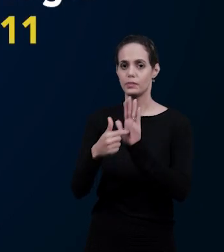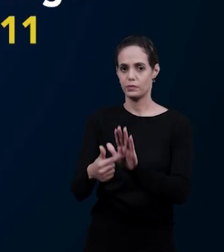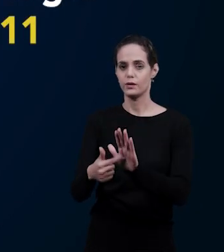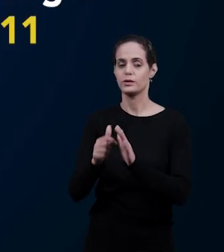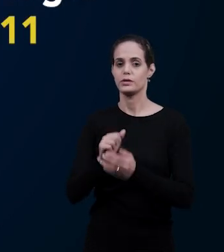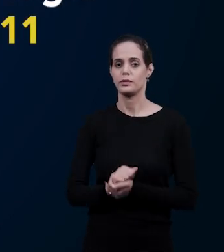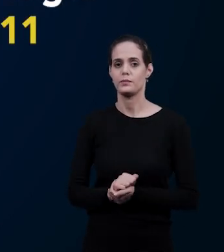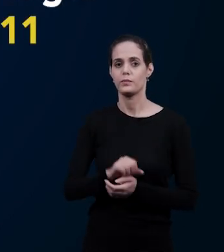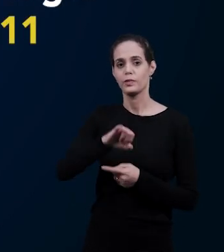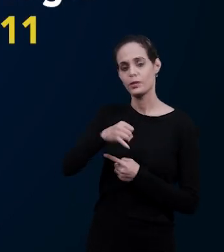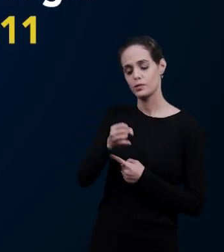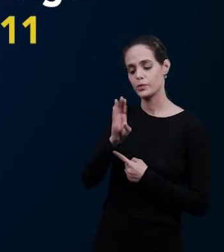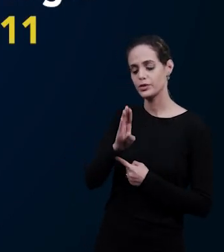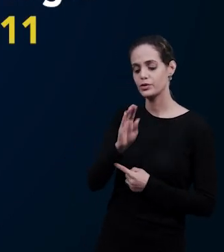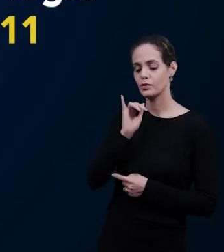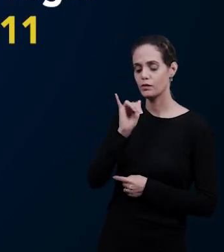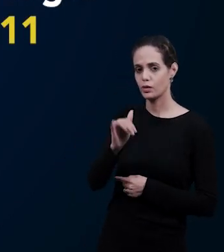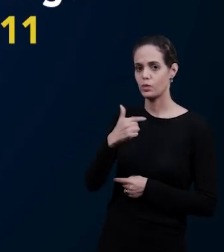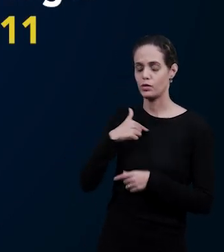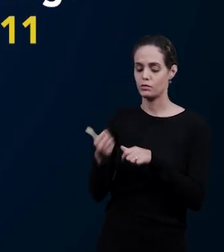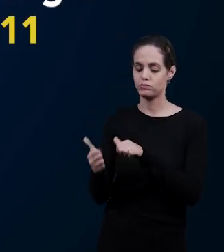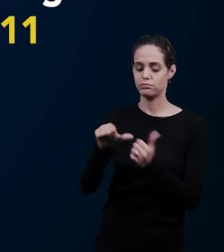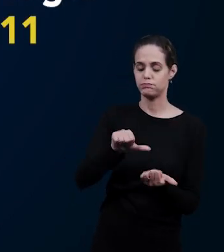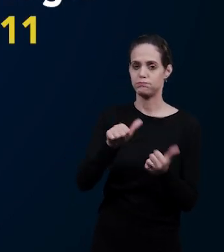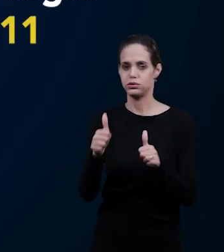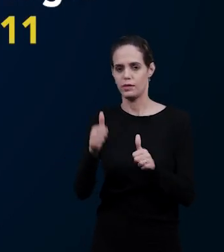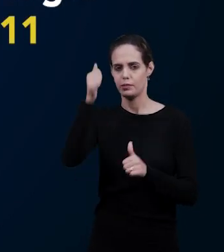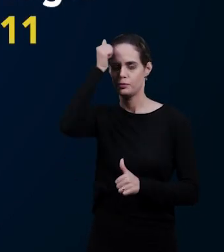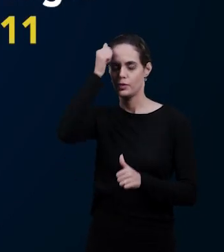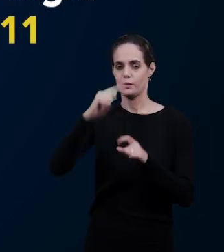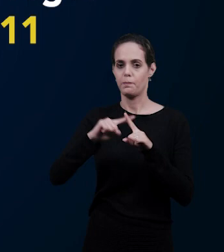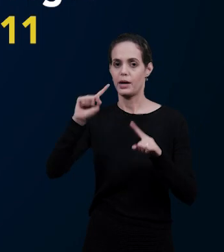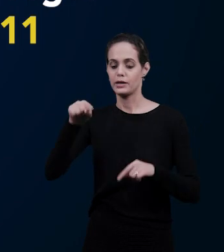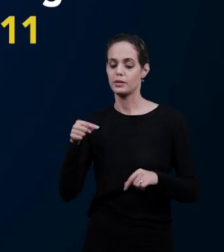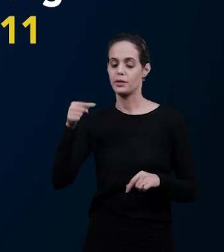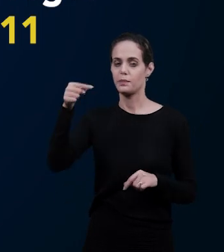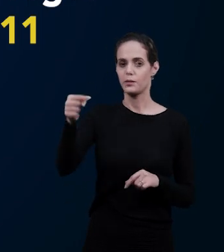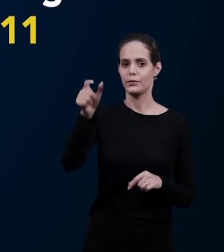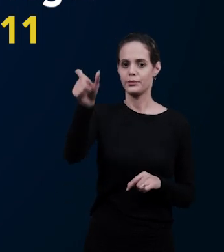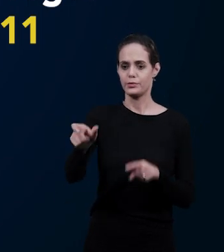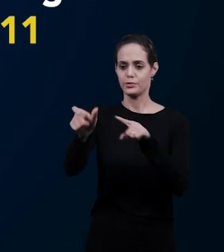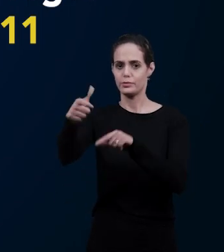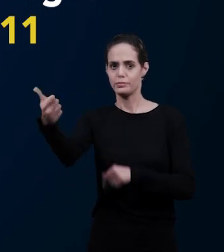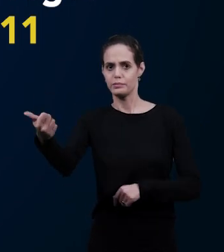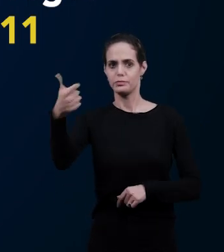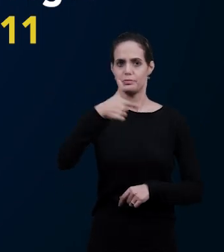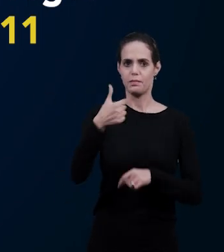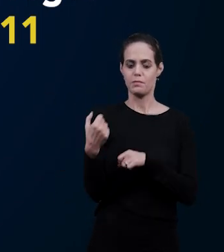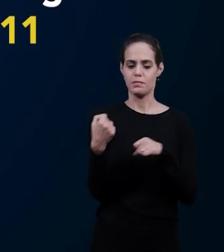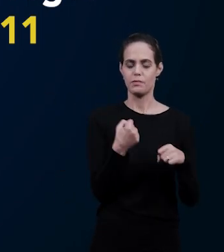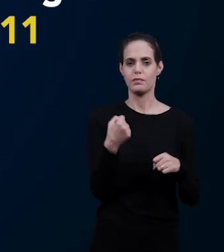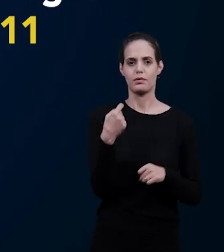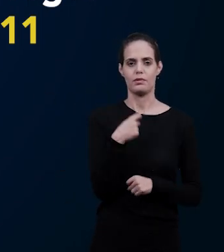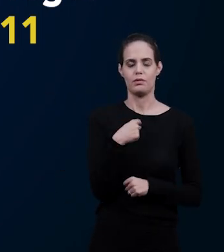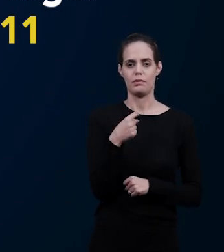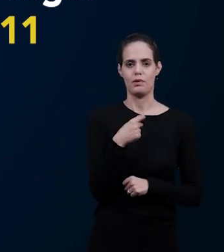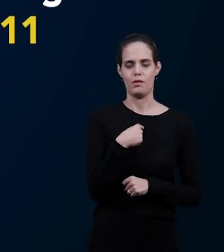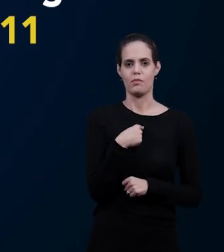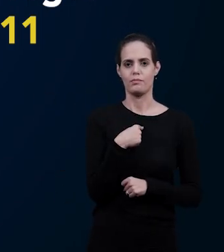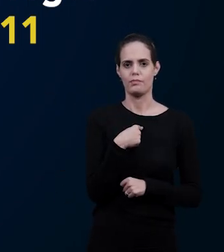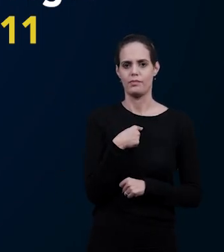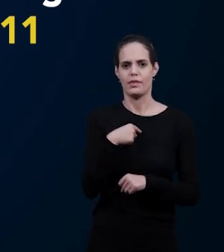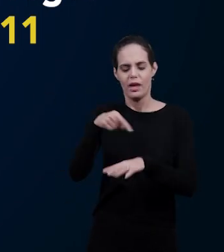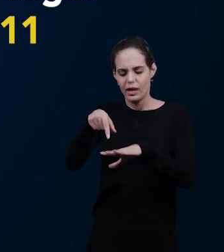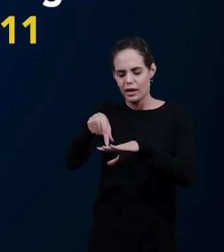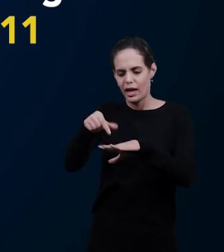que diz assim: E eu, em verdade, vos batizo com água, para o arrependimento. Mas aquele que vem após mim é mais